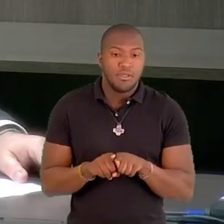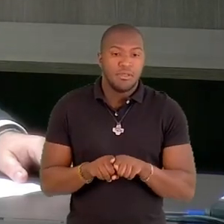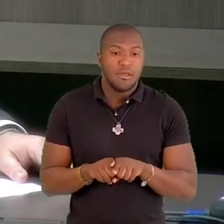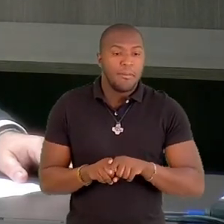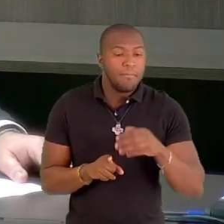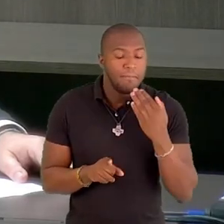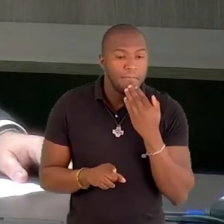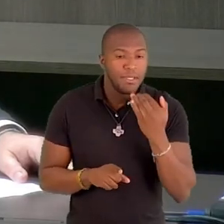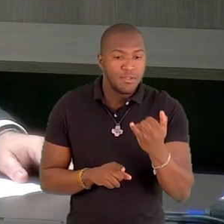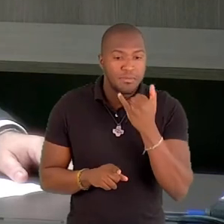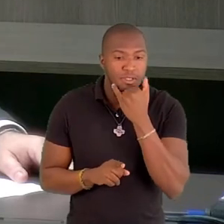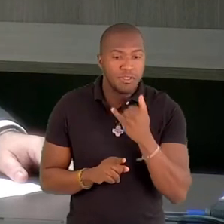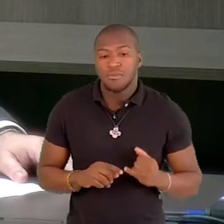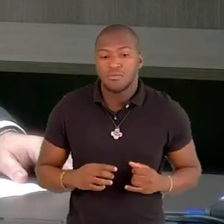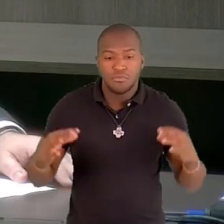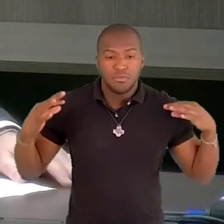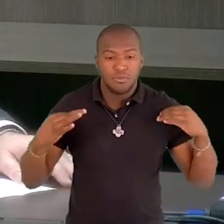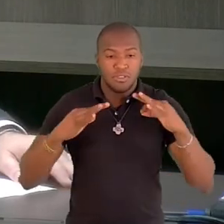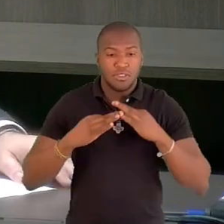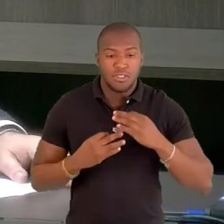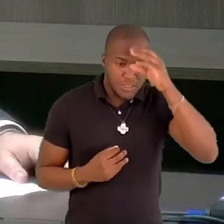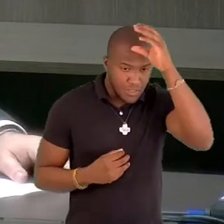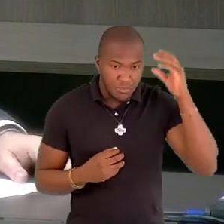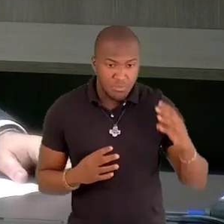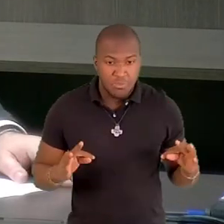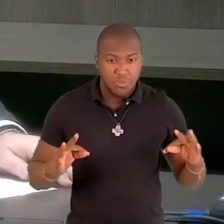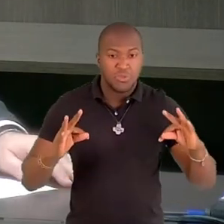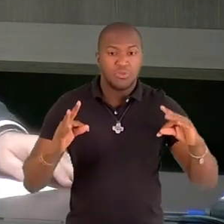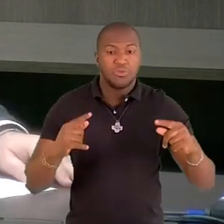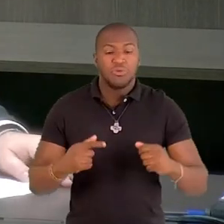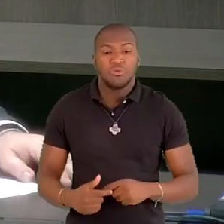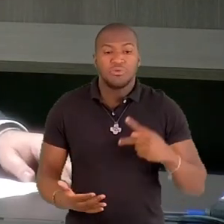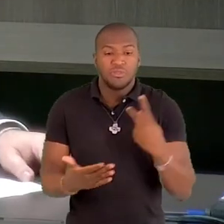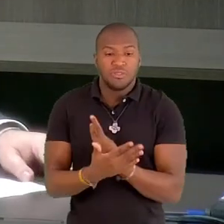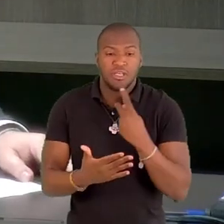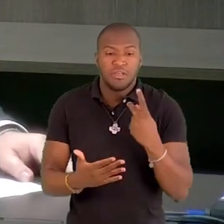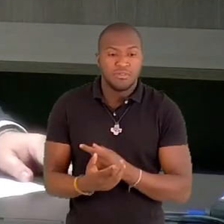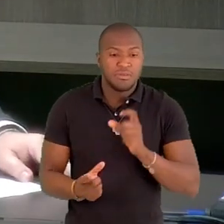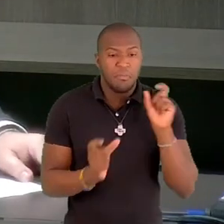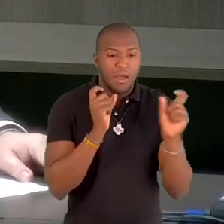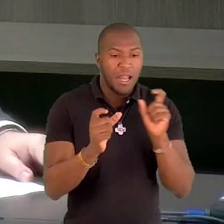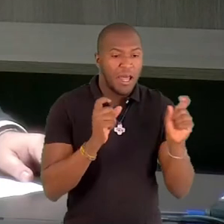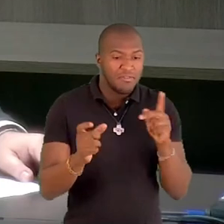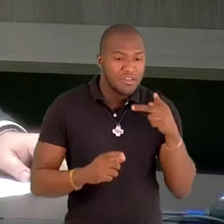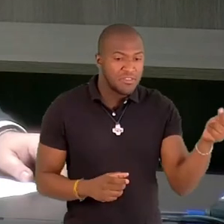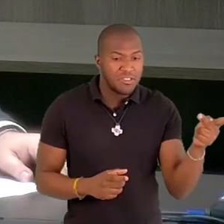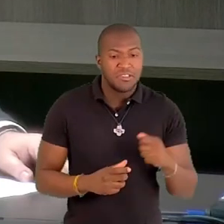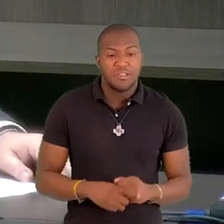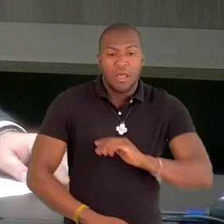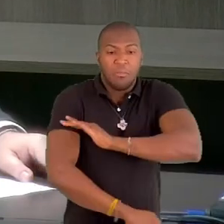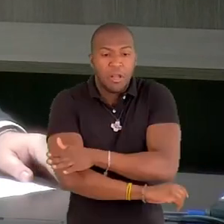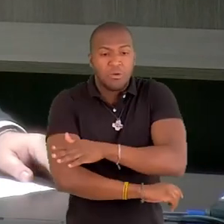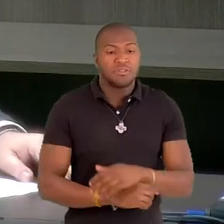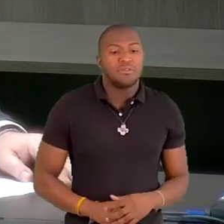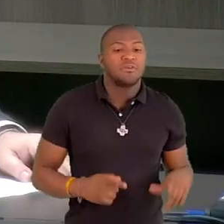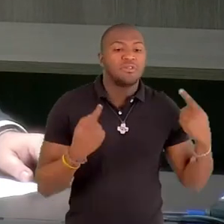absurdos de que ela foi vítima, a verdadeira covardia da misoginia que